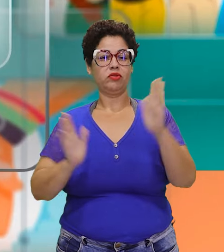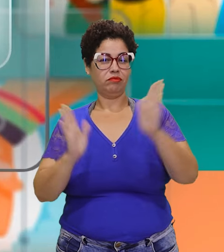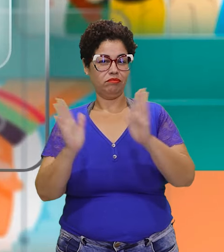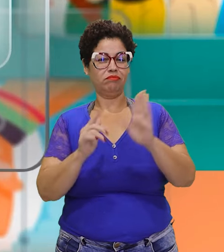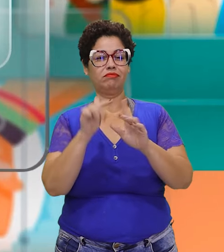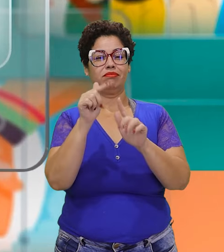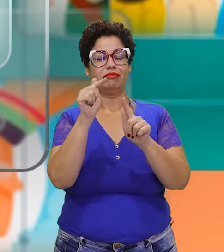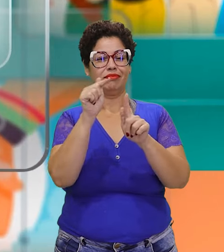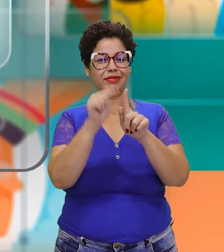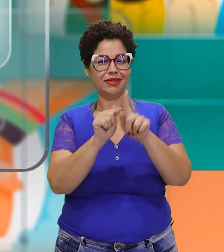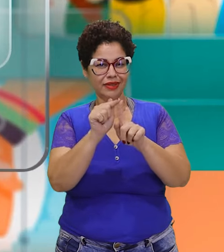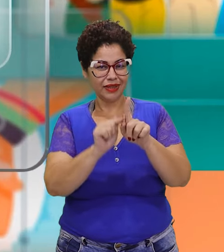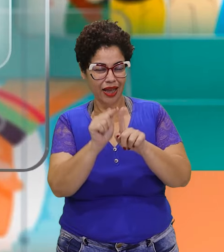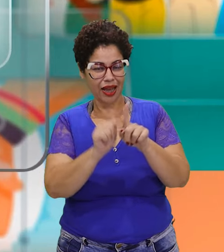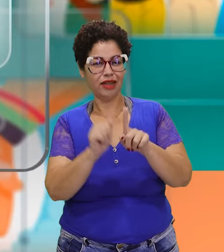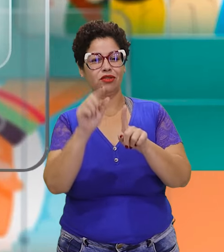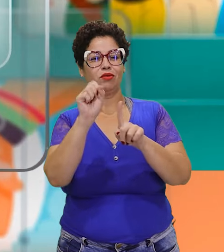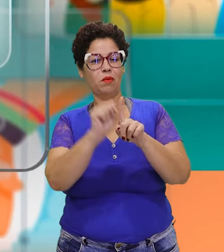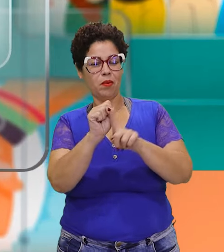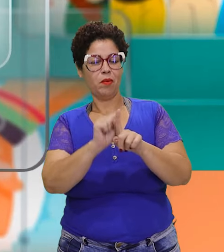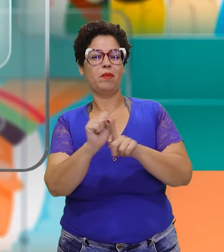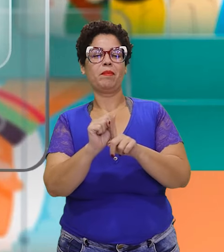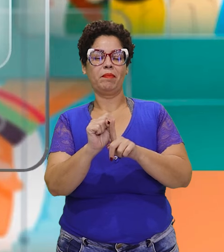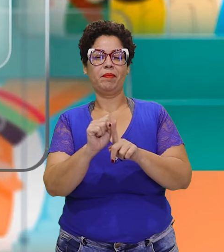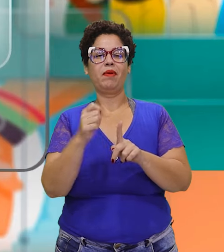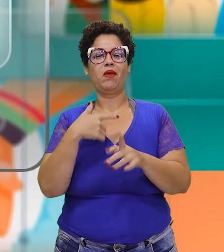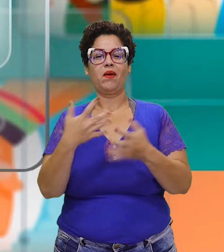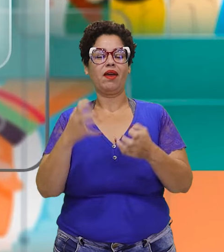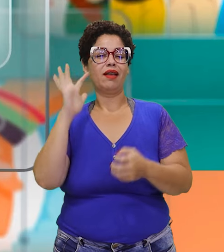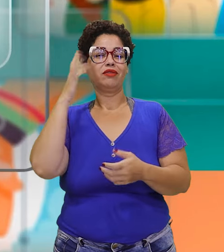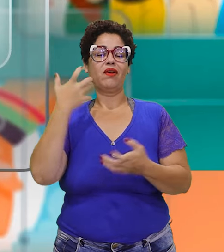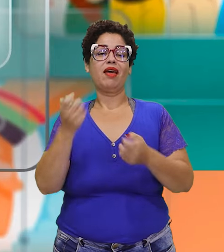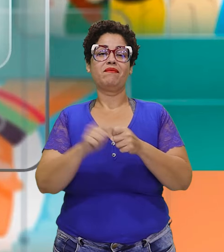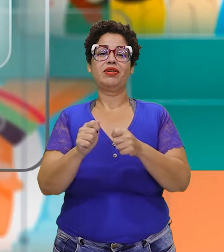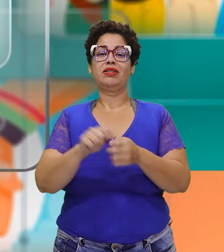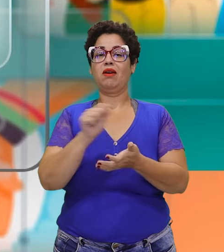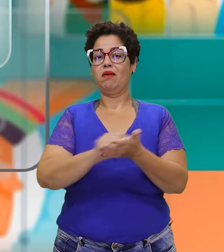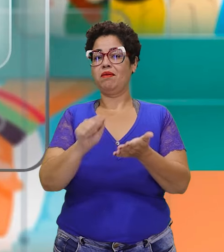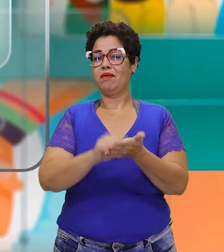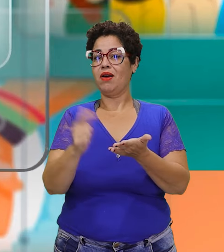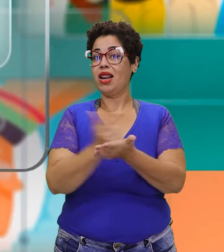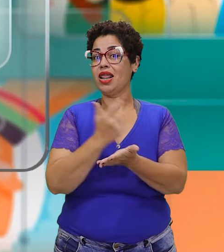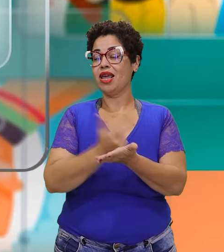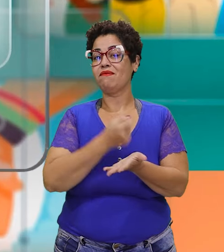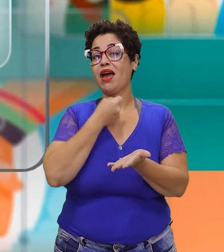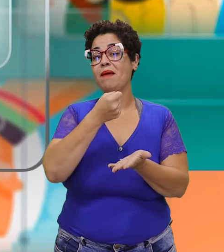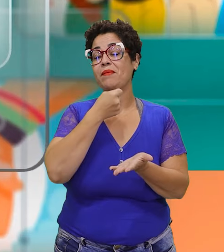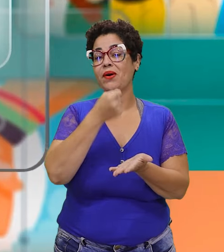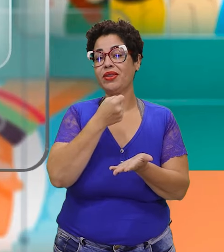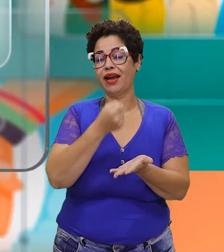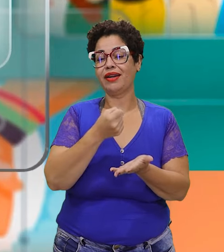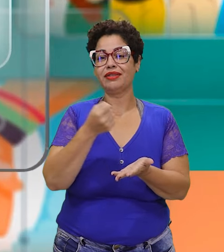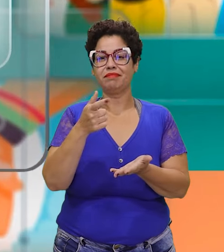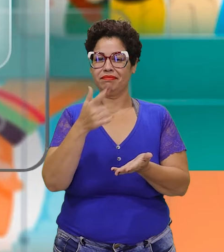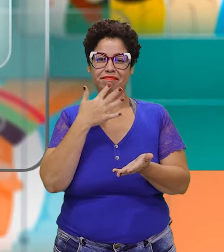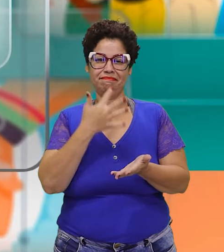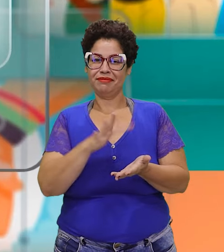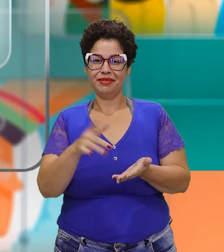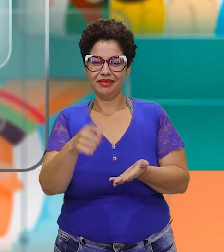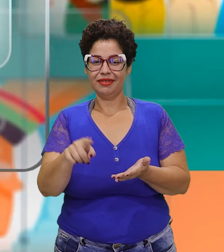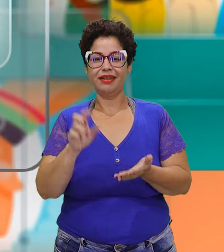foi por volta do 7º período, eu decido que quero escrever um livro-reportagem, né? Para quem